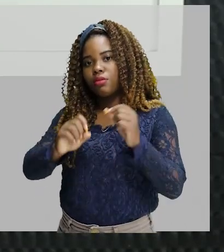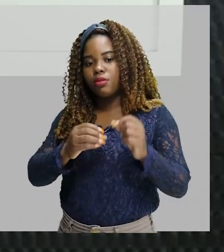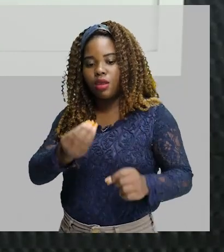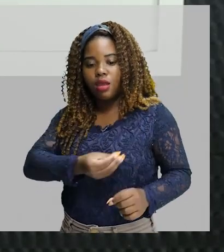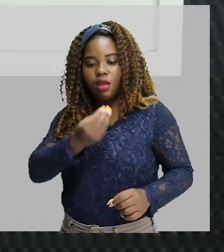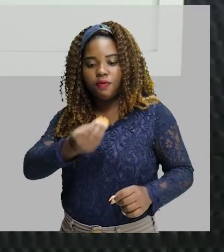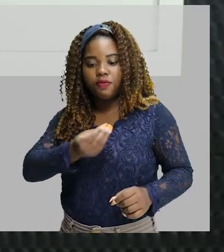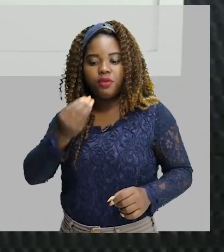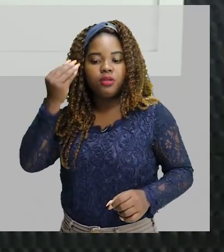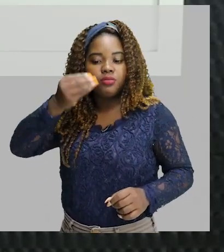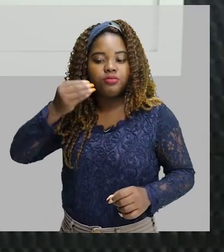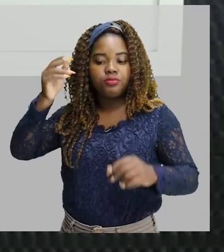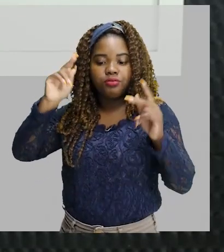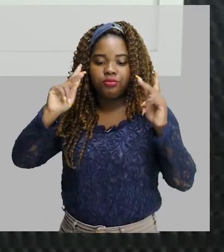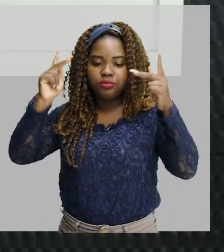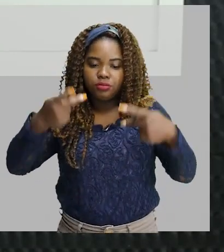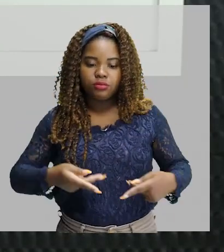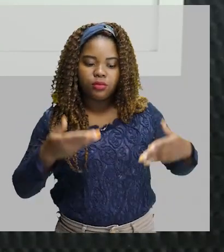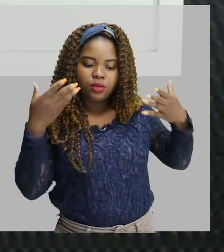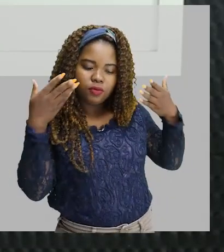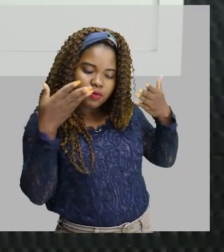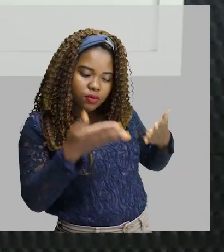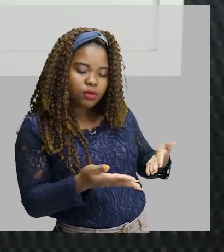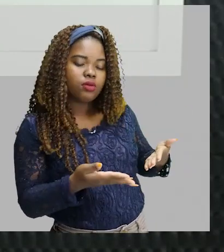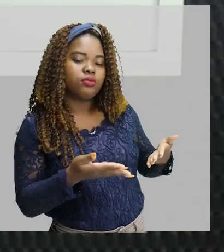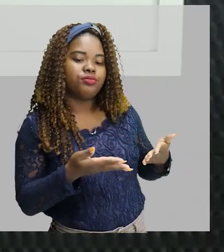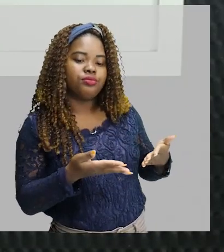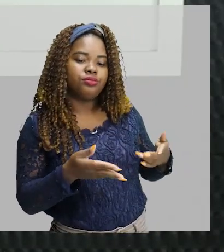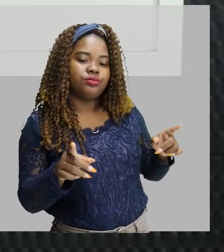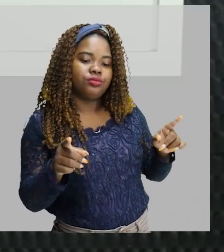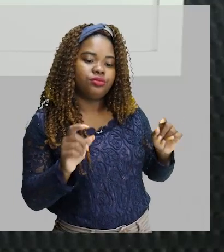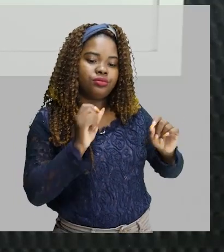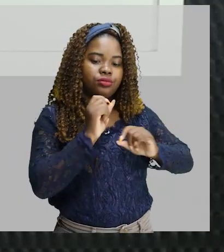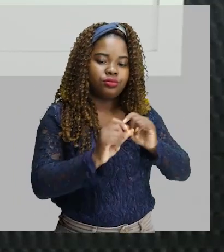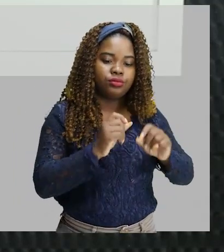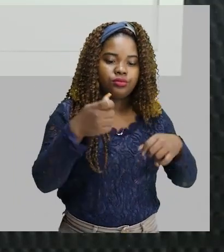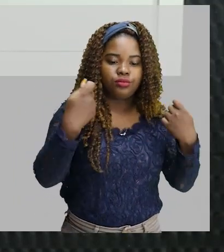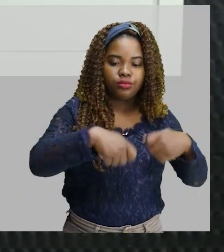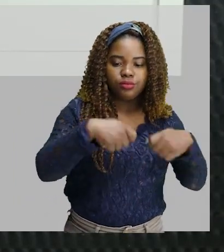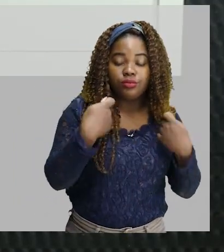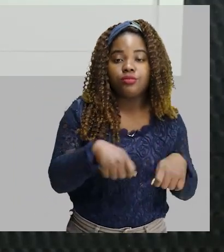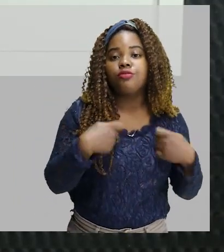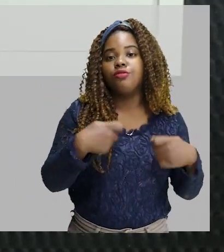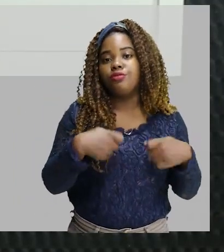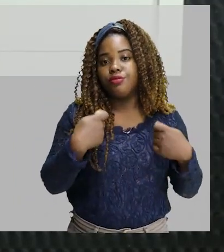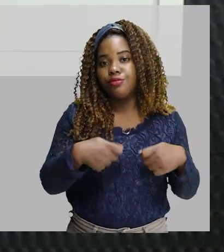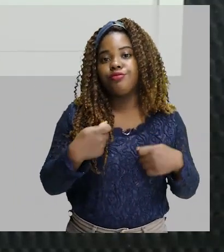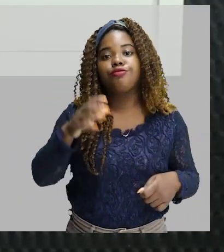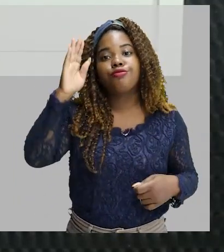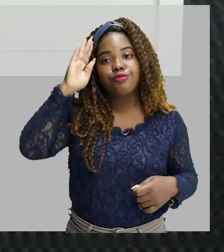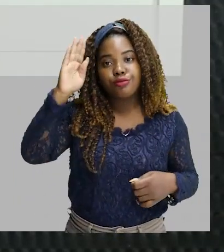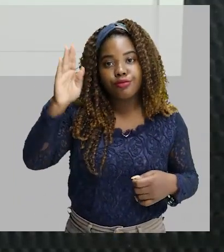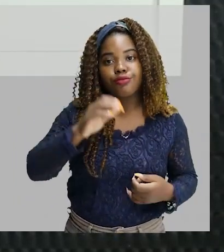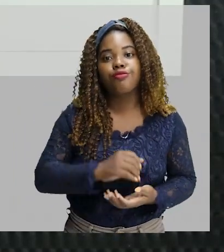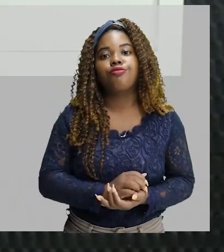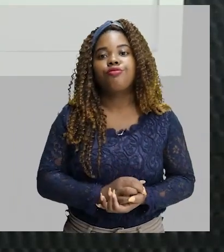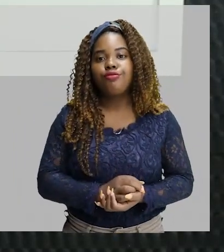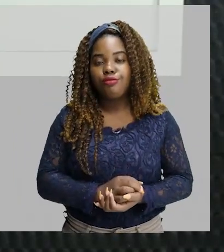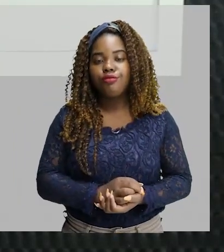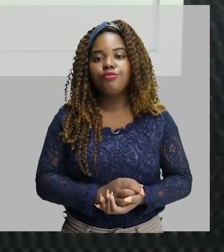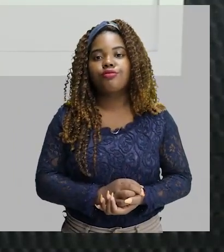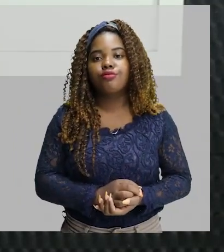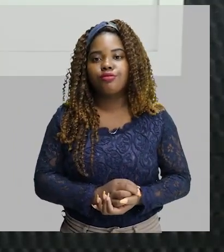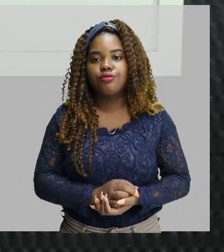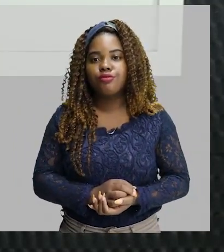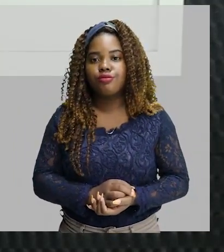em foco, em xeque e em necessariamente elemento fundante do nosso